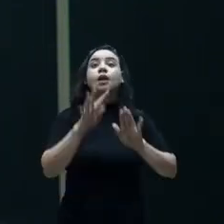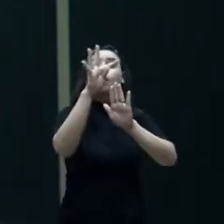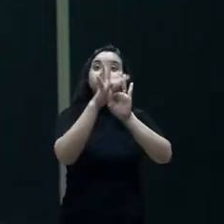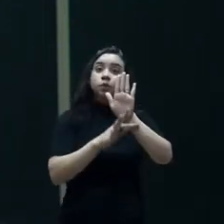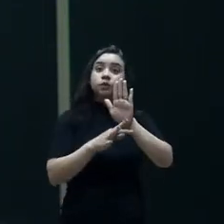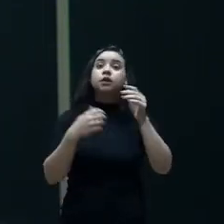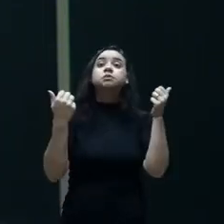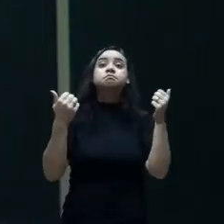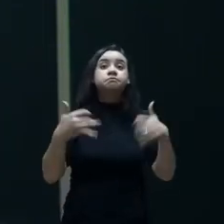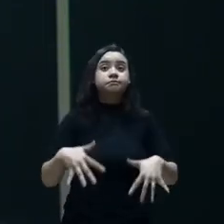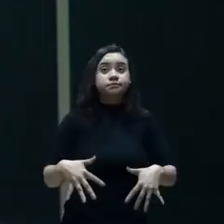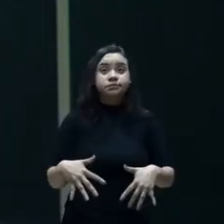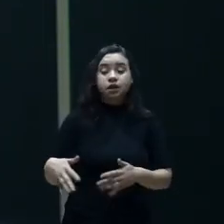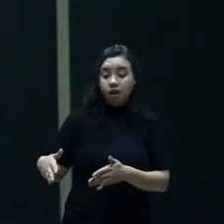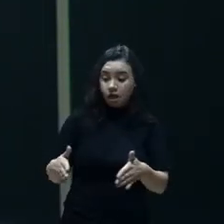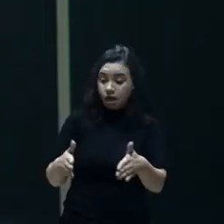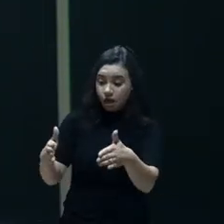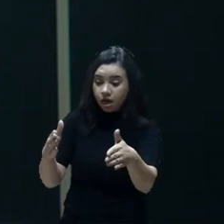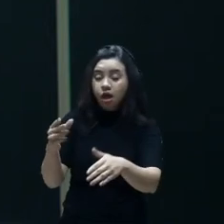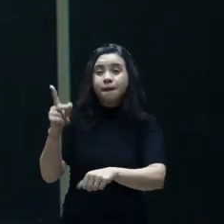solo rochoso.